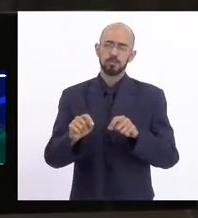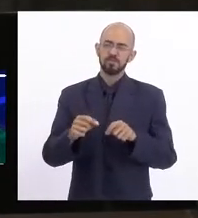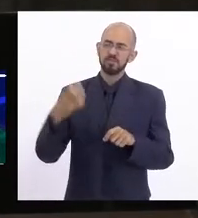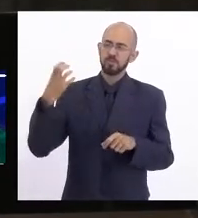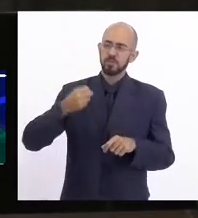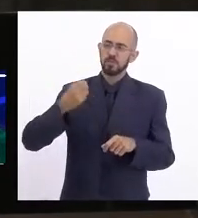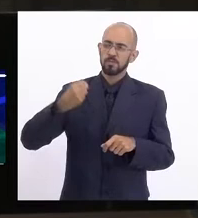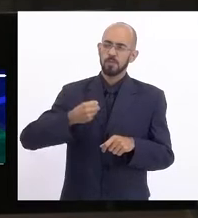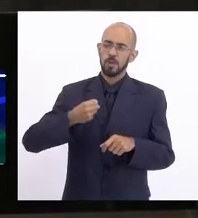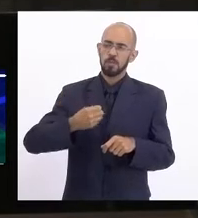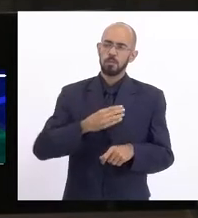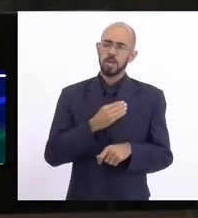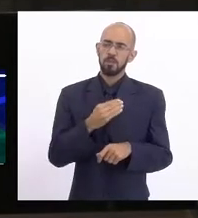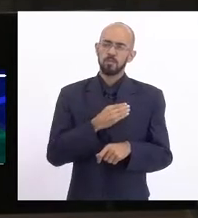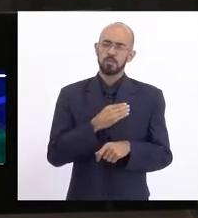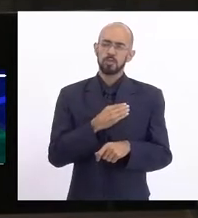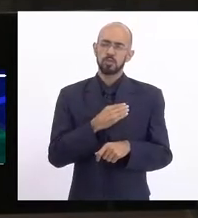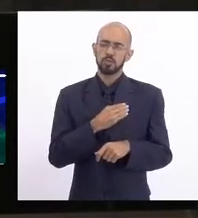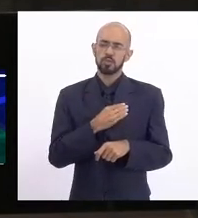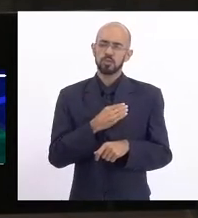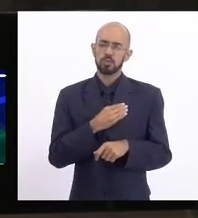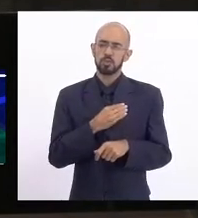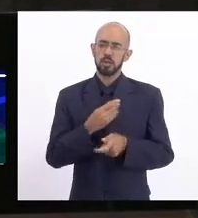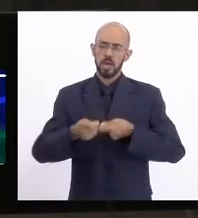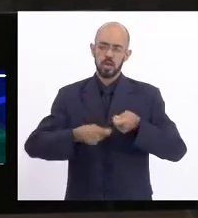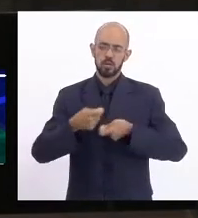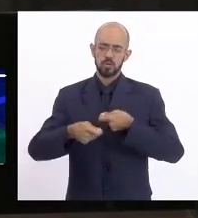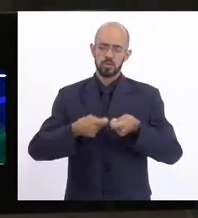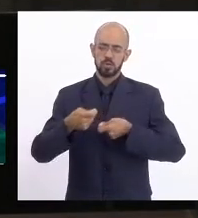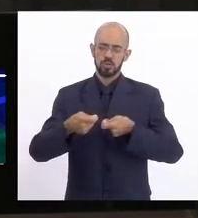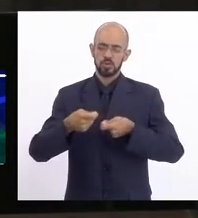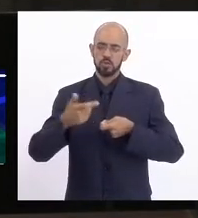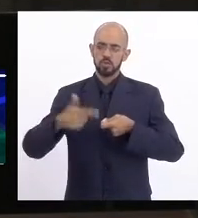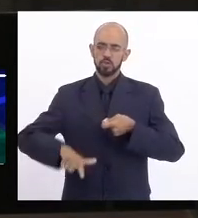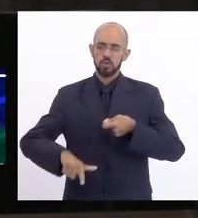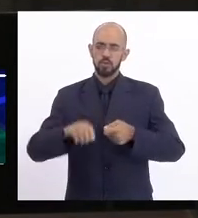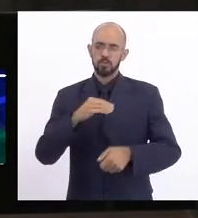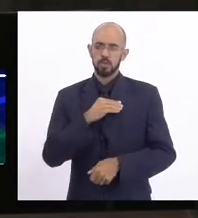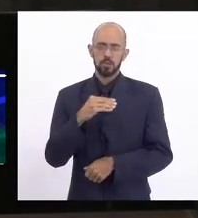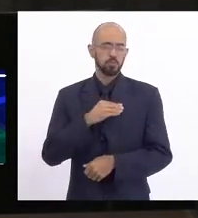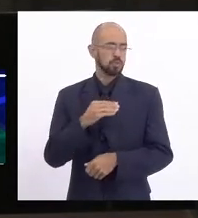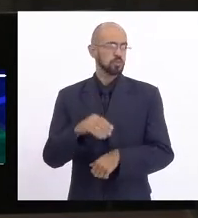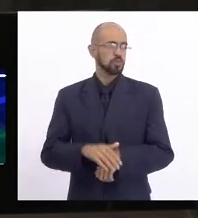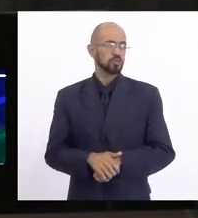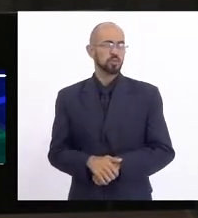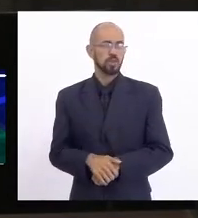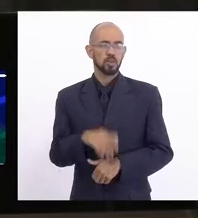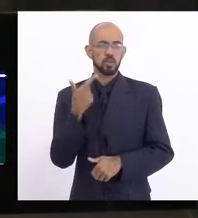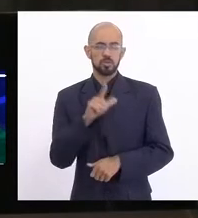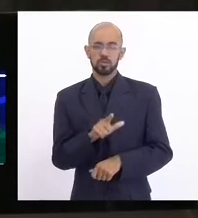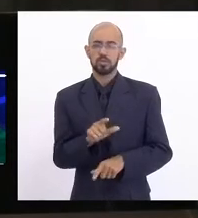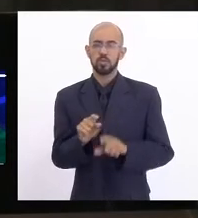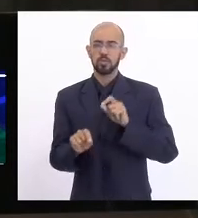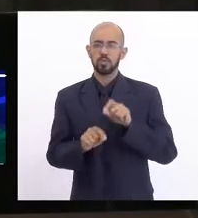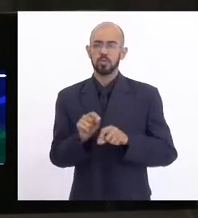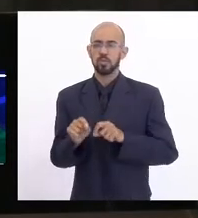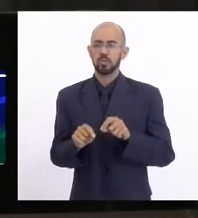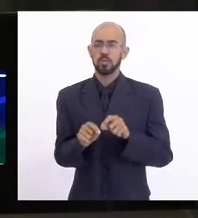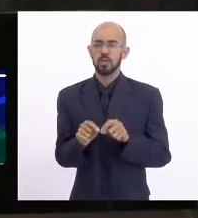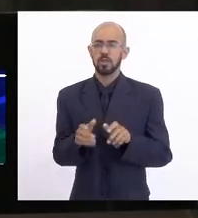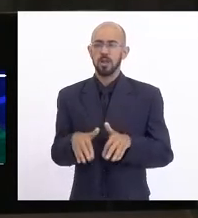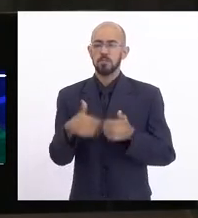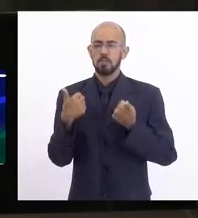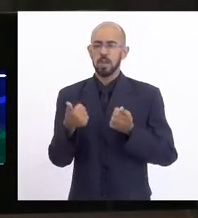beneficiário, negociante e, novamente, beneficiário. Ou seja, ele conseguiu ter a